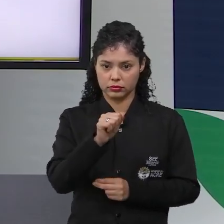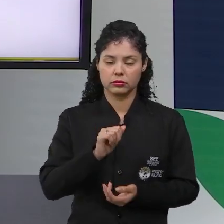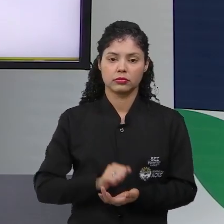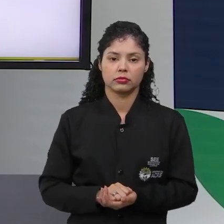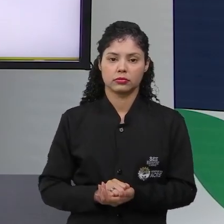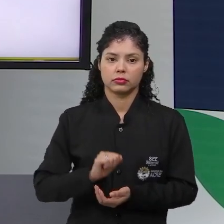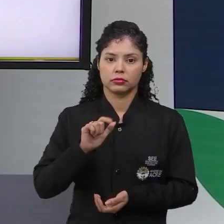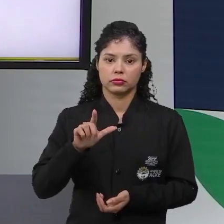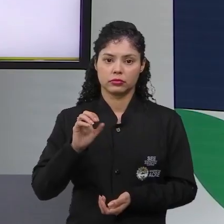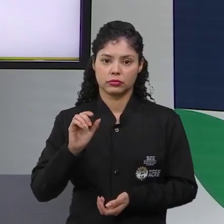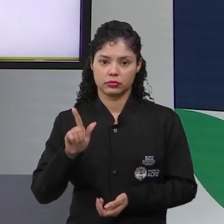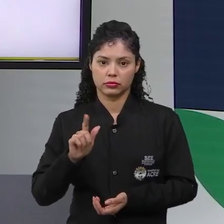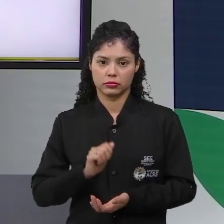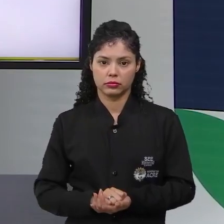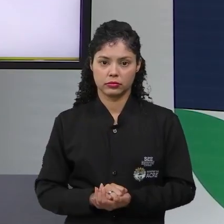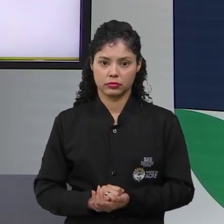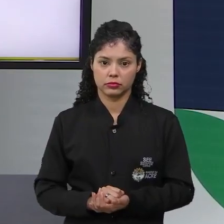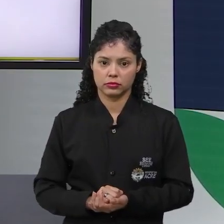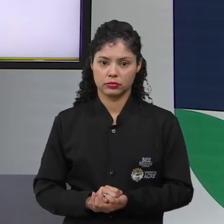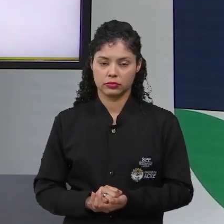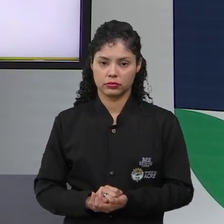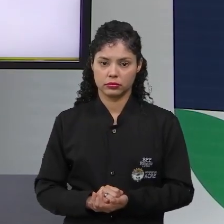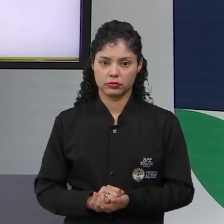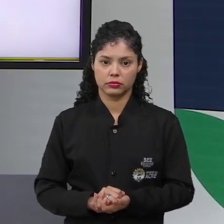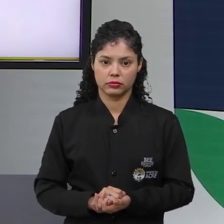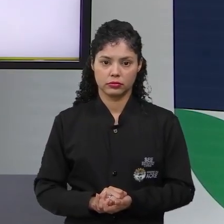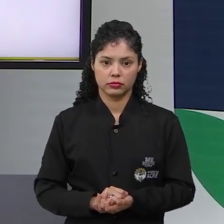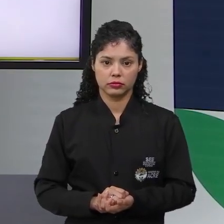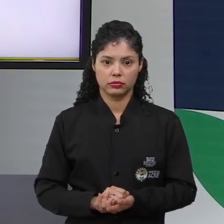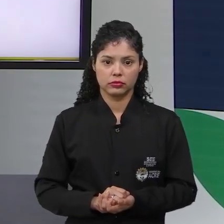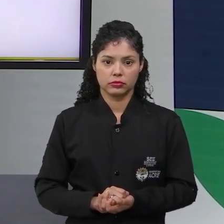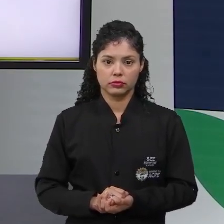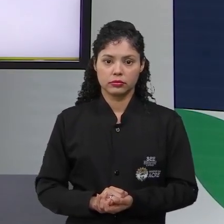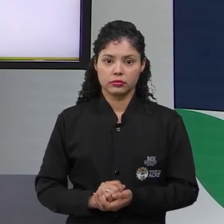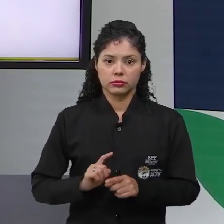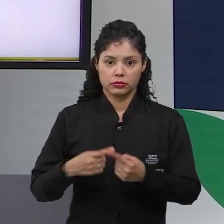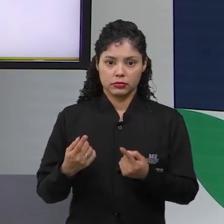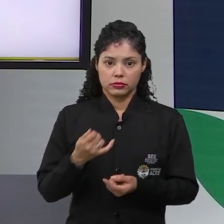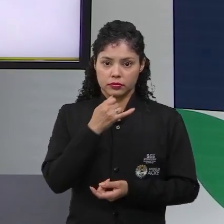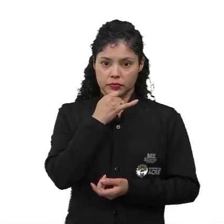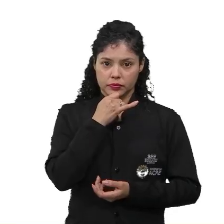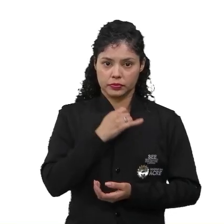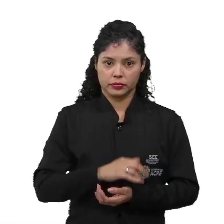logaritmo e as potências. O logaritmo é o expoente. Vamos fazer mais uns exemplos.